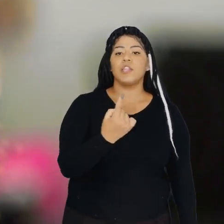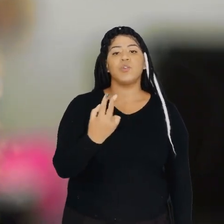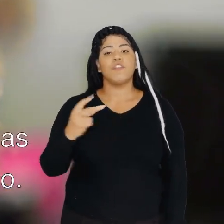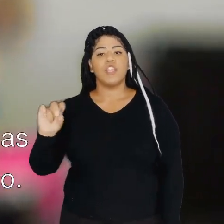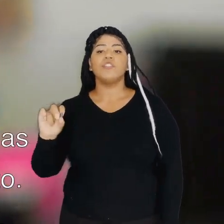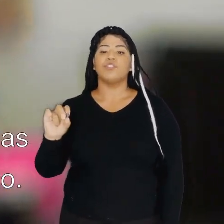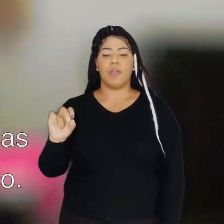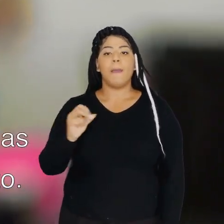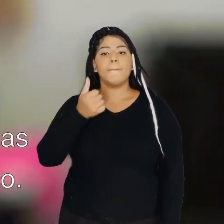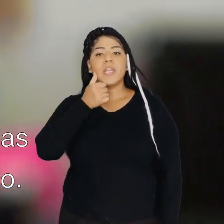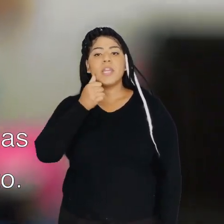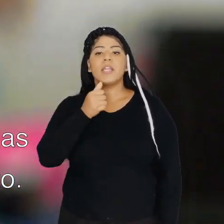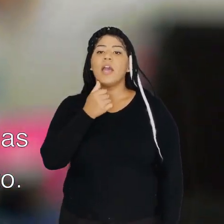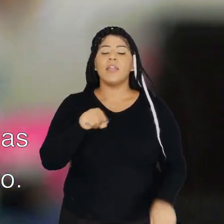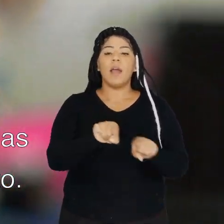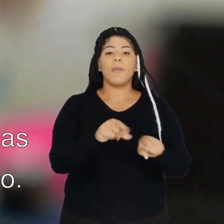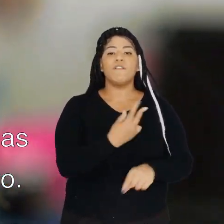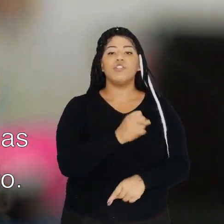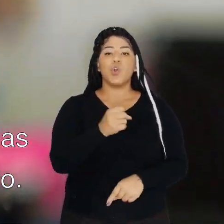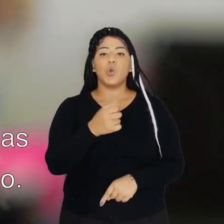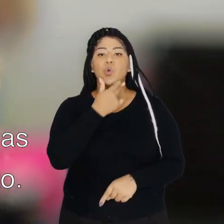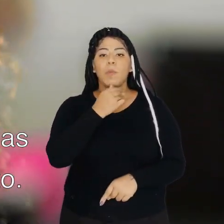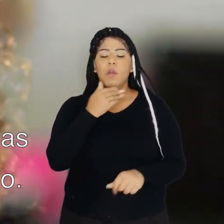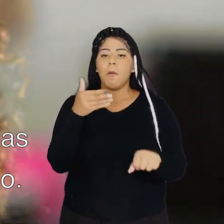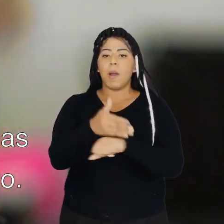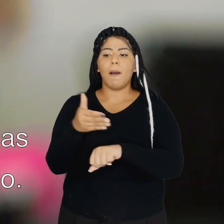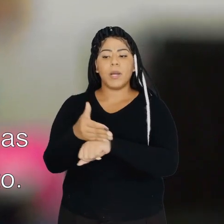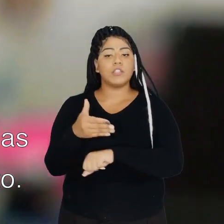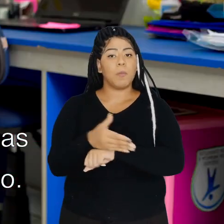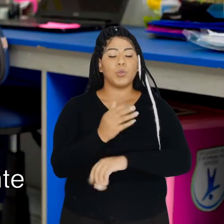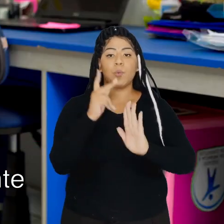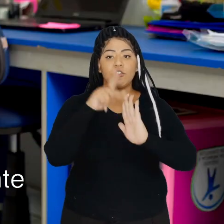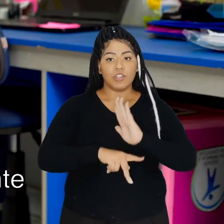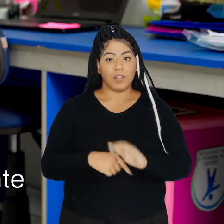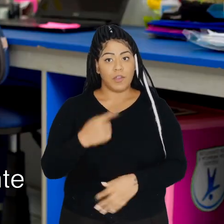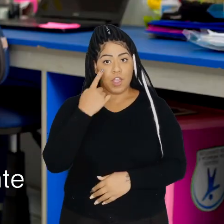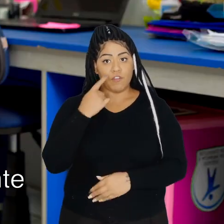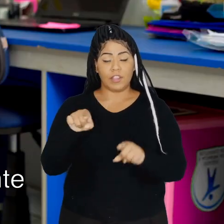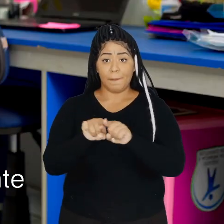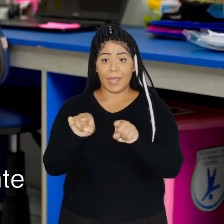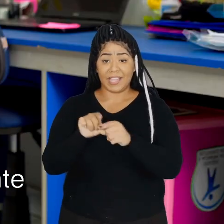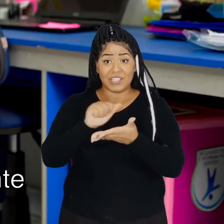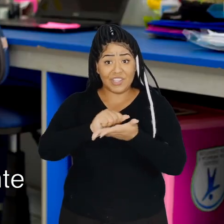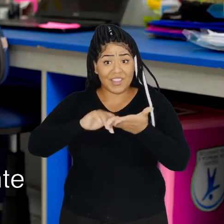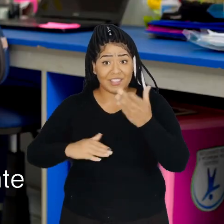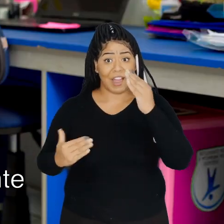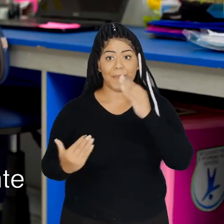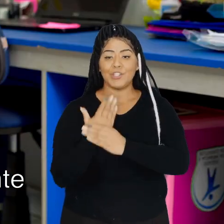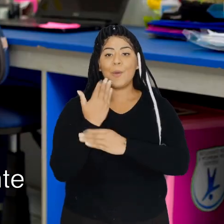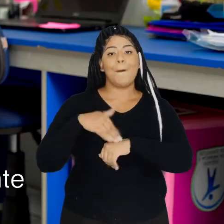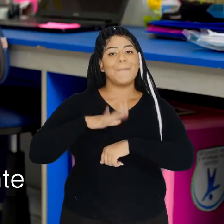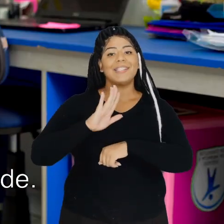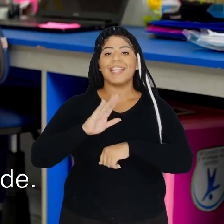meninas e de 88 meninos que passaram por todas as atividades do currículo do projeto. Elas também passaram pelas atividades do Guia